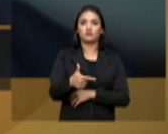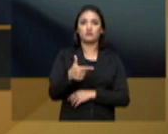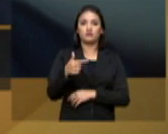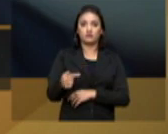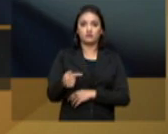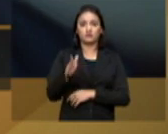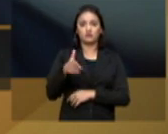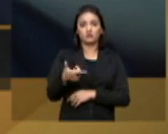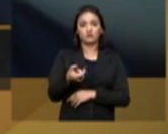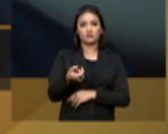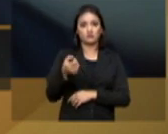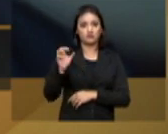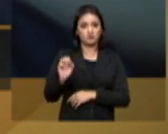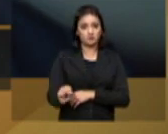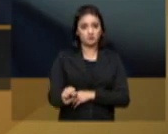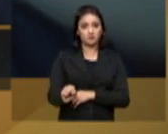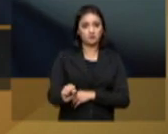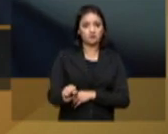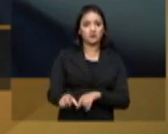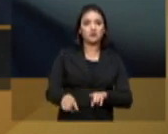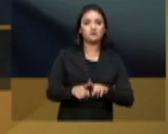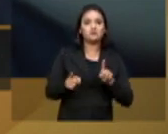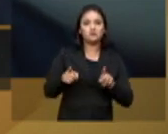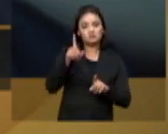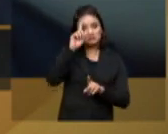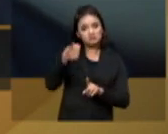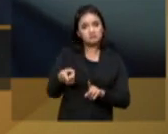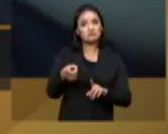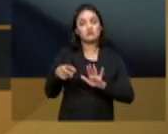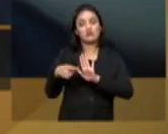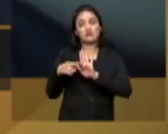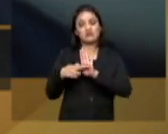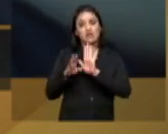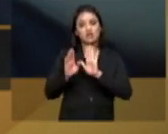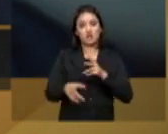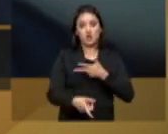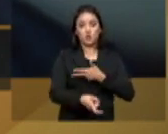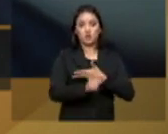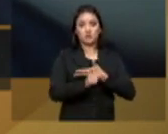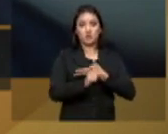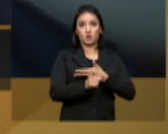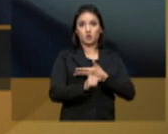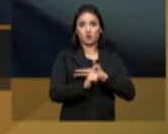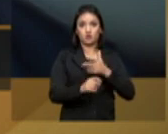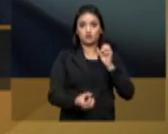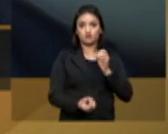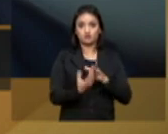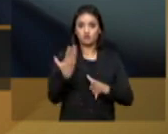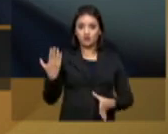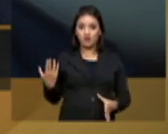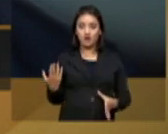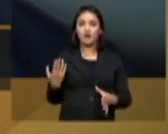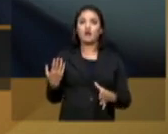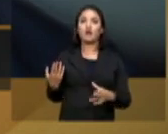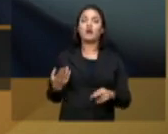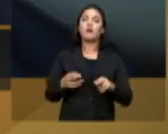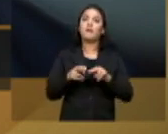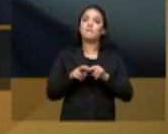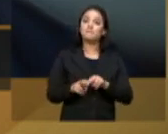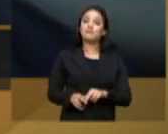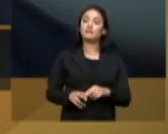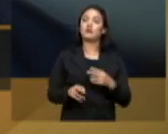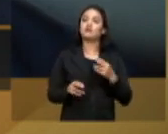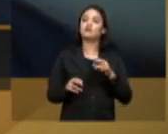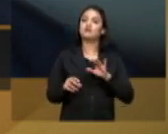11.727/2008, estabelecendo que as normas editadas pelo Poder Executivo com base nesses